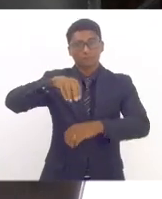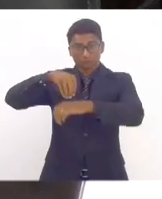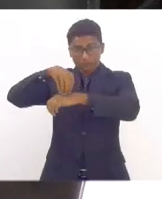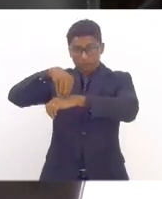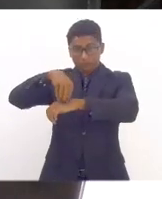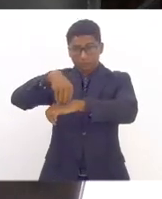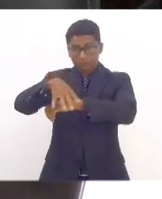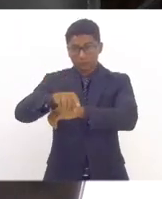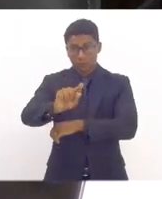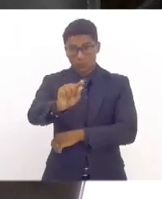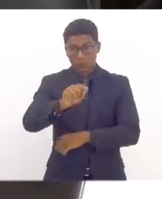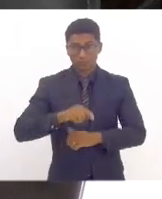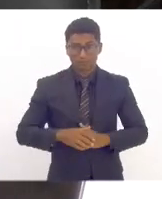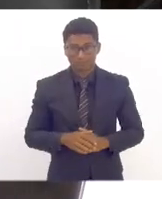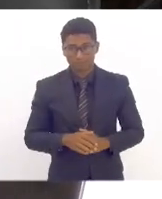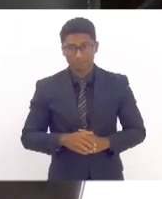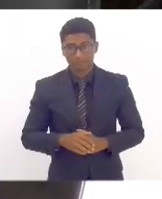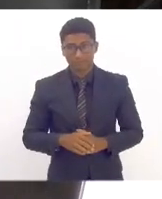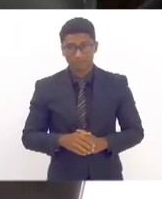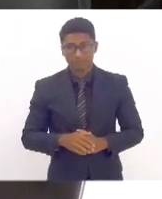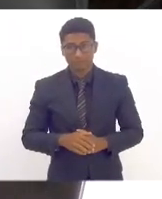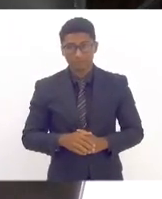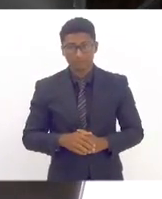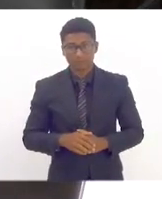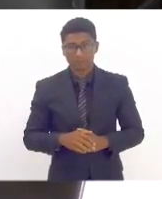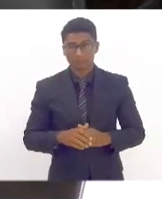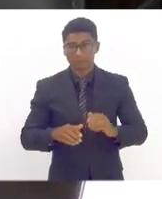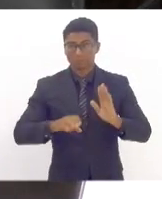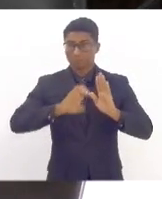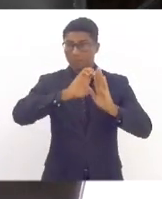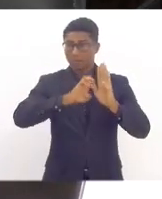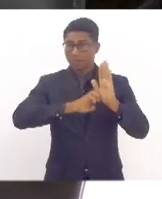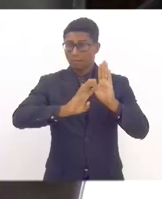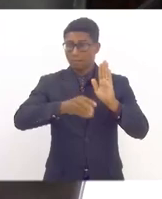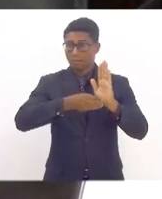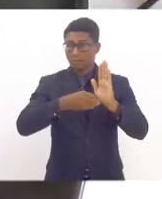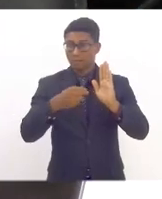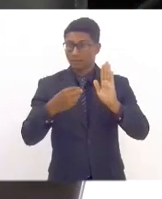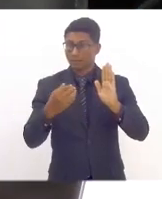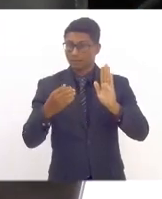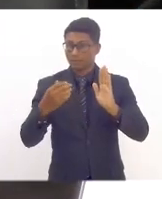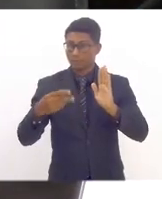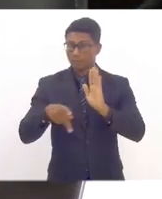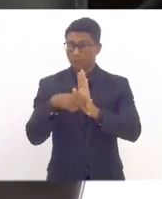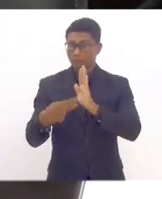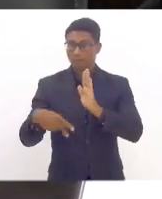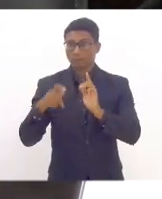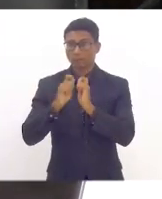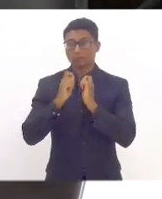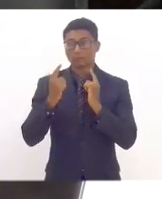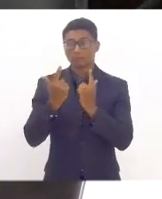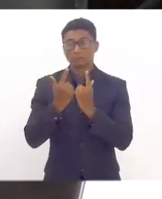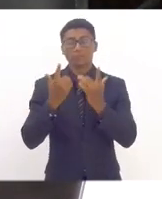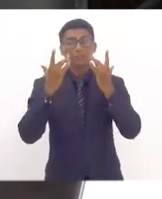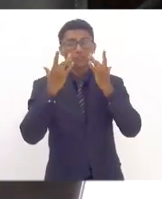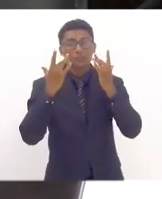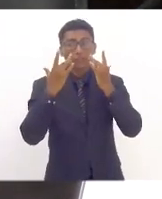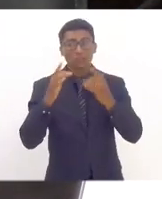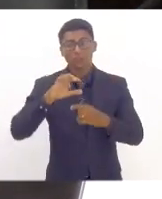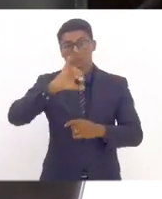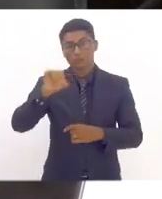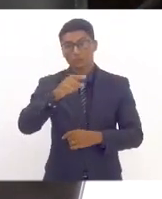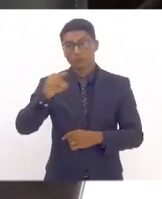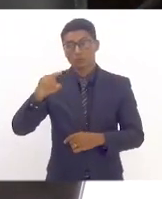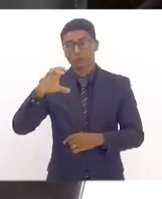que seria uma Emenda aqui da alérgi para levantar o Teatro João Caetano que é quase